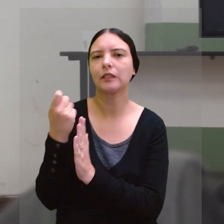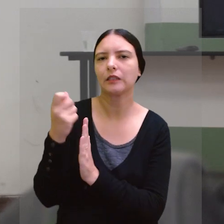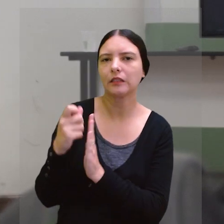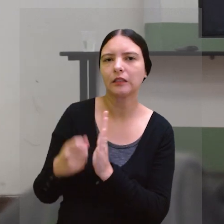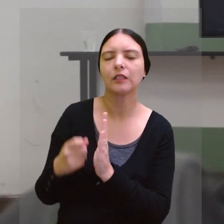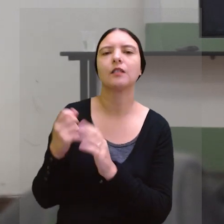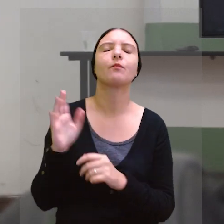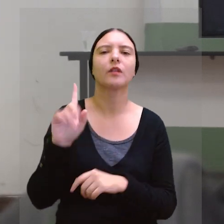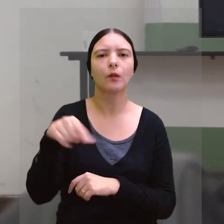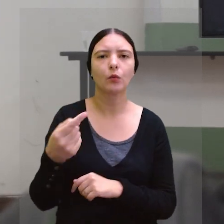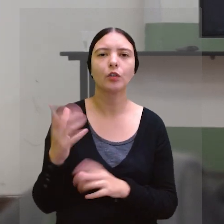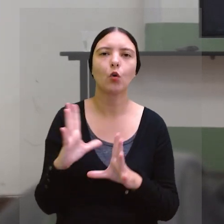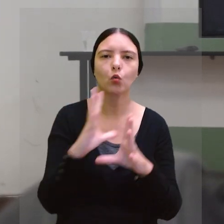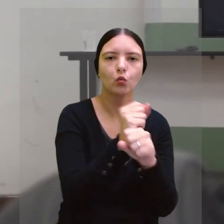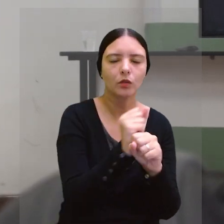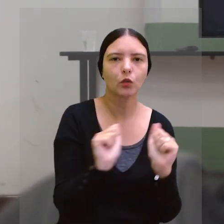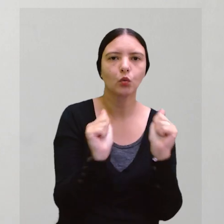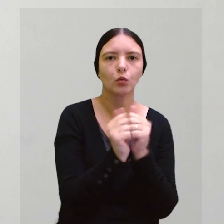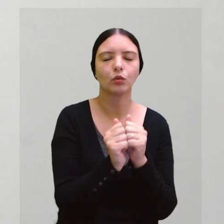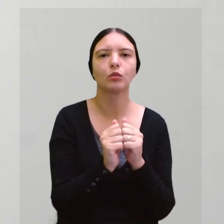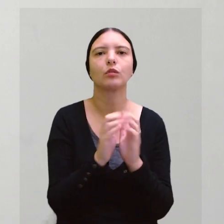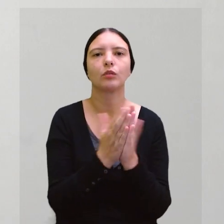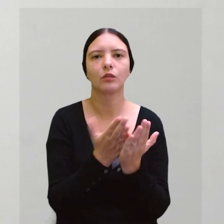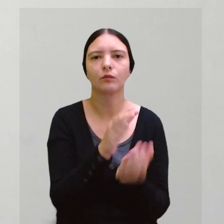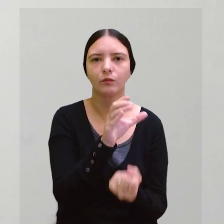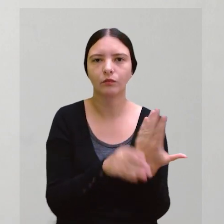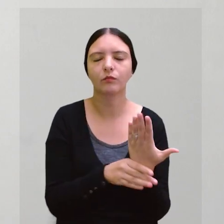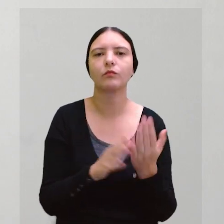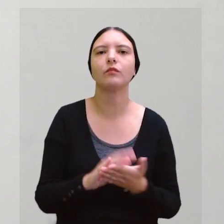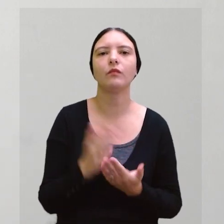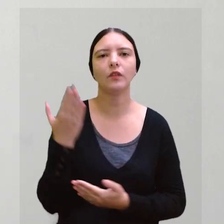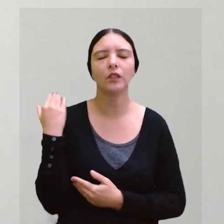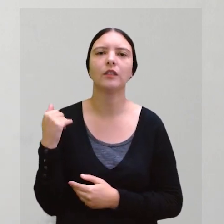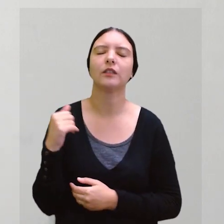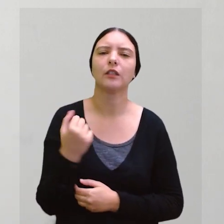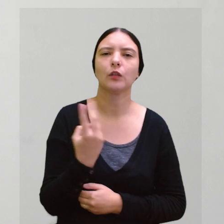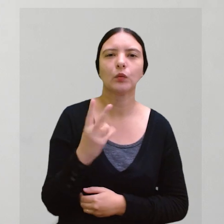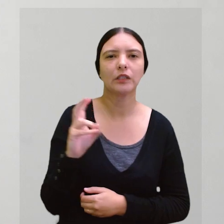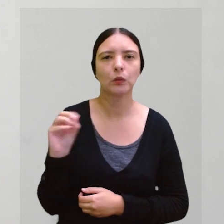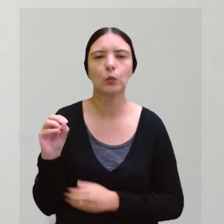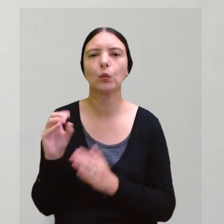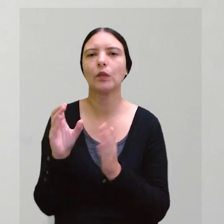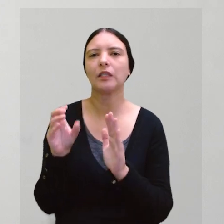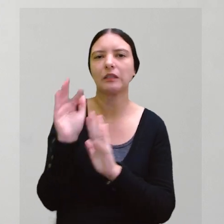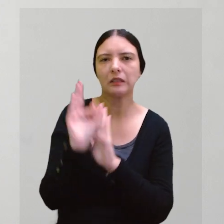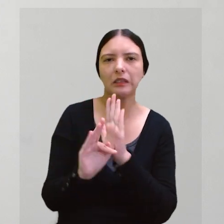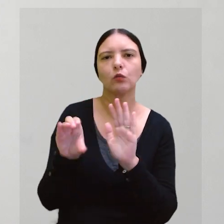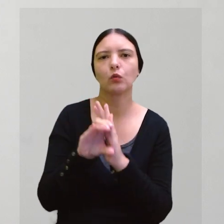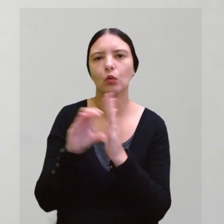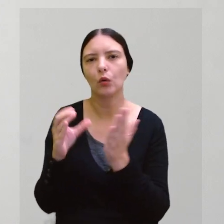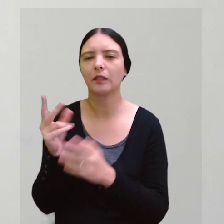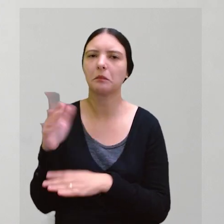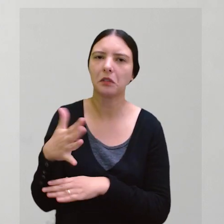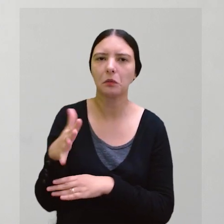dessas crônicas para fazer esse livro. Eu tinha escrito lá umas 250 crônicas, alguma coisa assim, ao longo desse